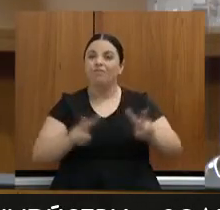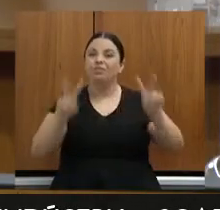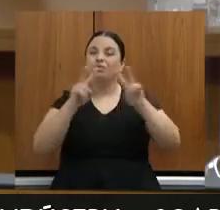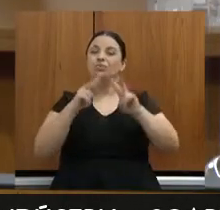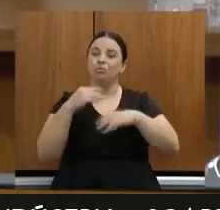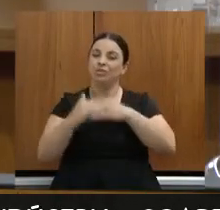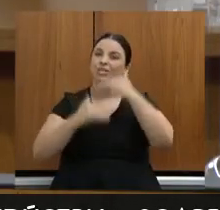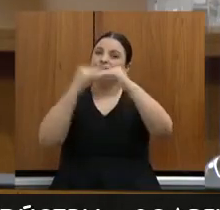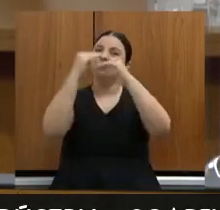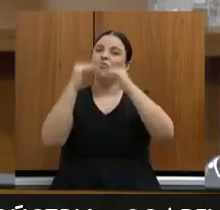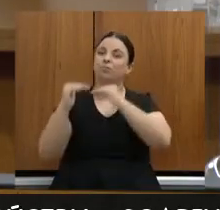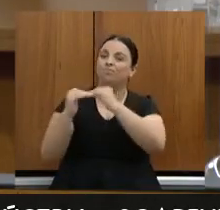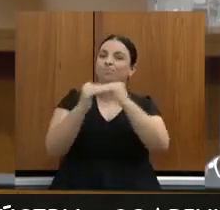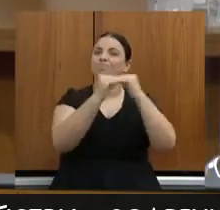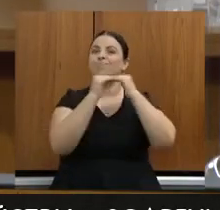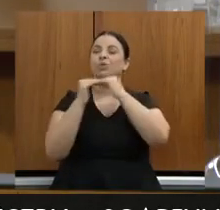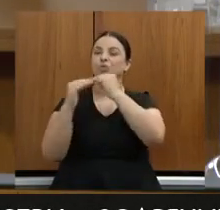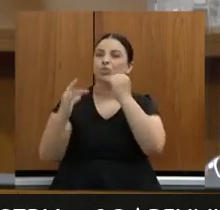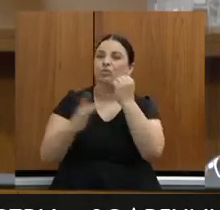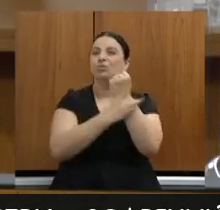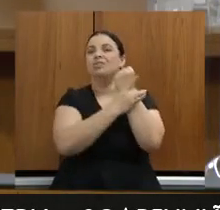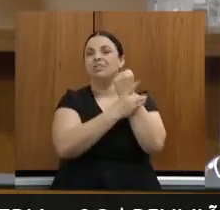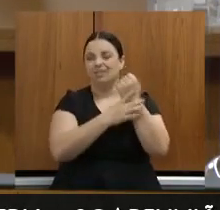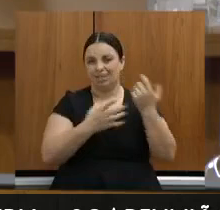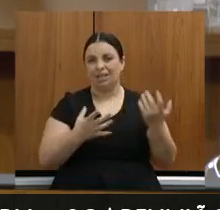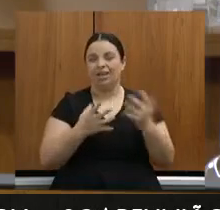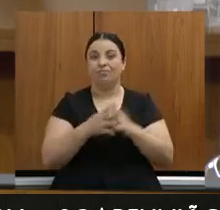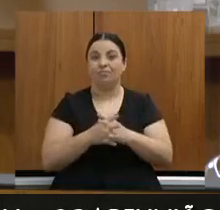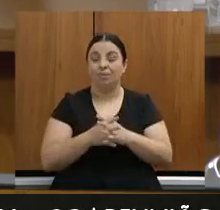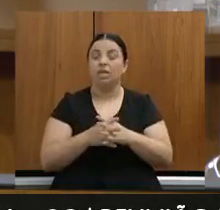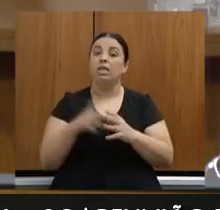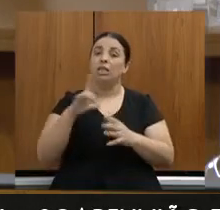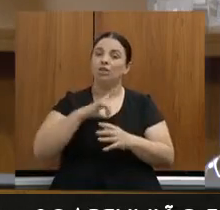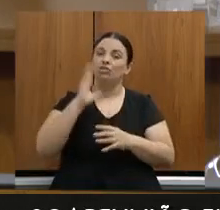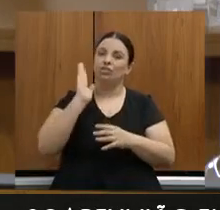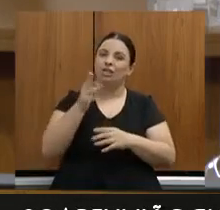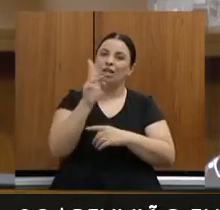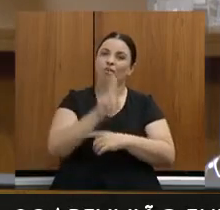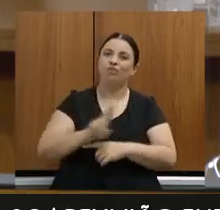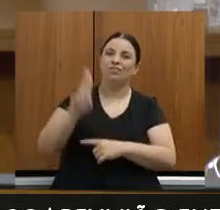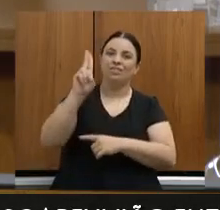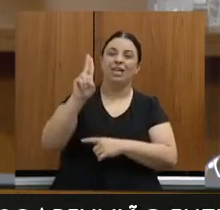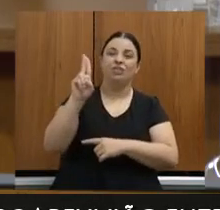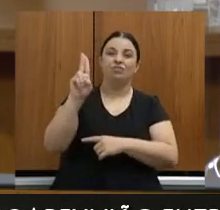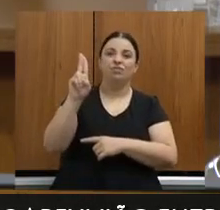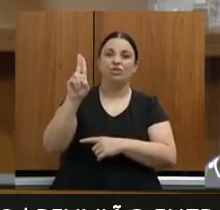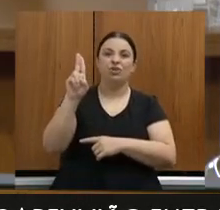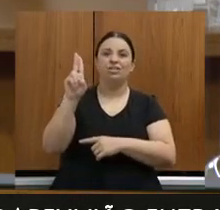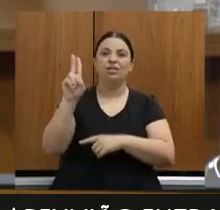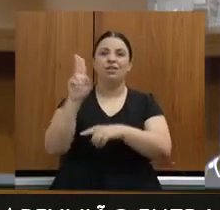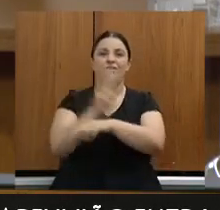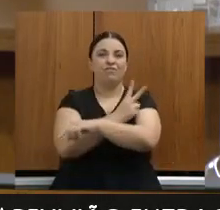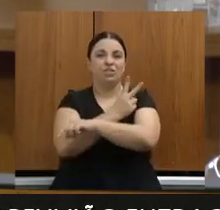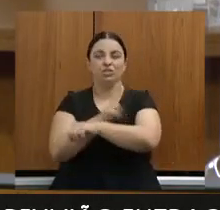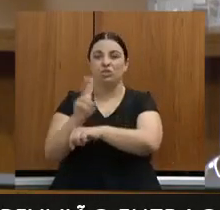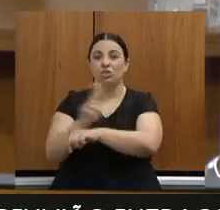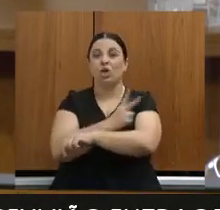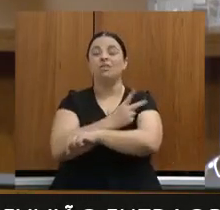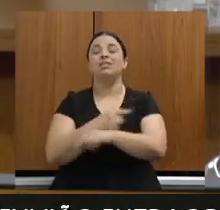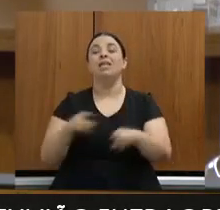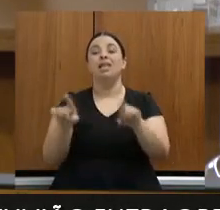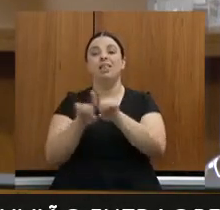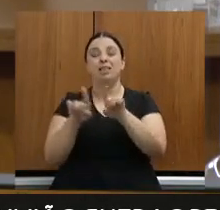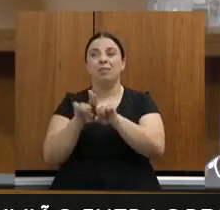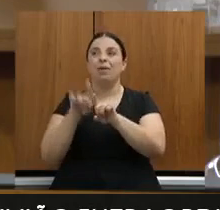sub-bacia então nós já temos no WhatsApp na Universidade Federal de Viçosa em Rio Paranaíba em Diamantina do